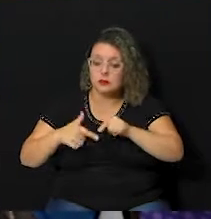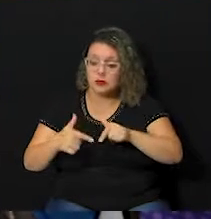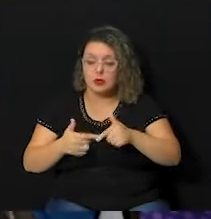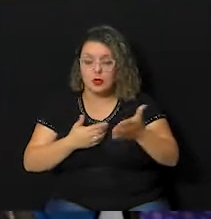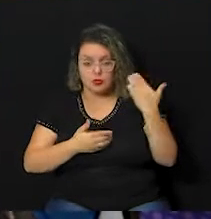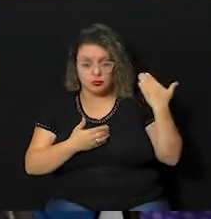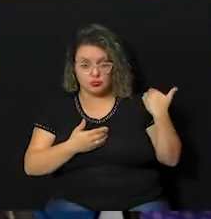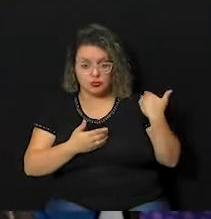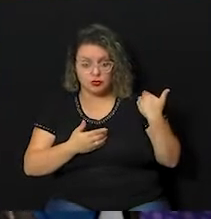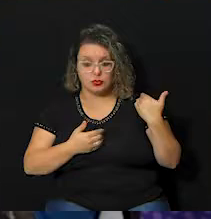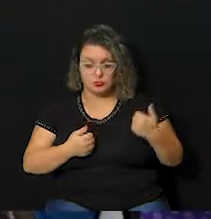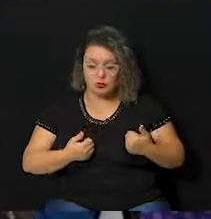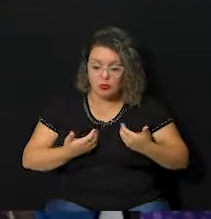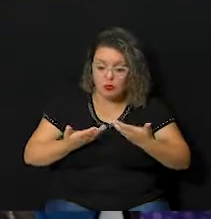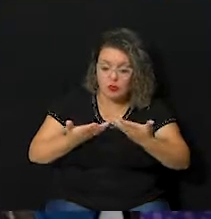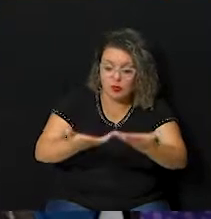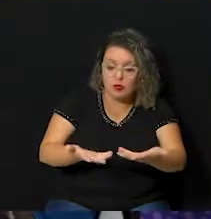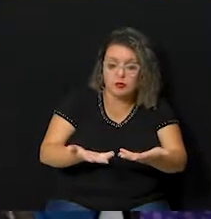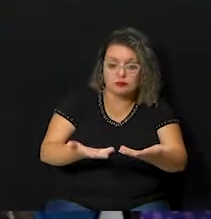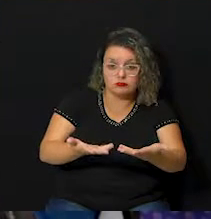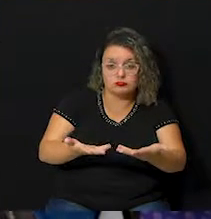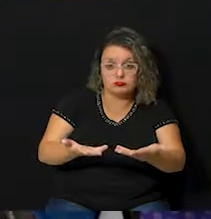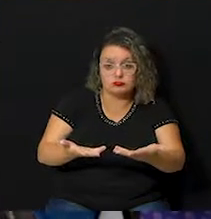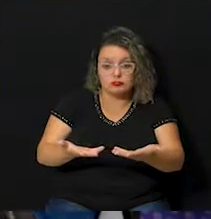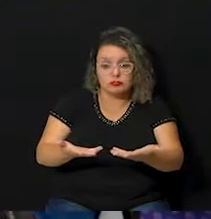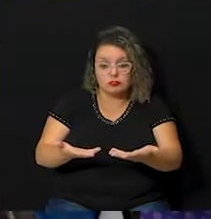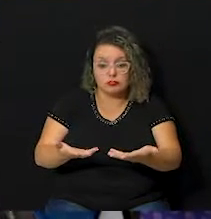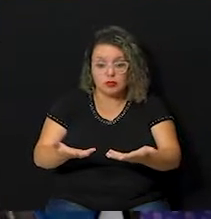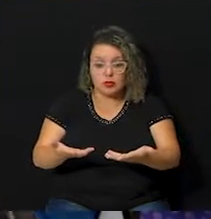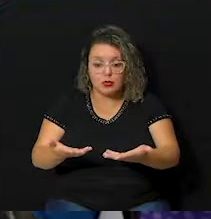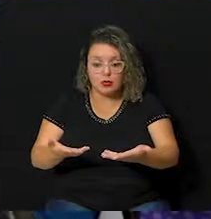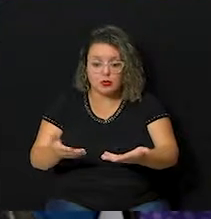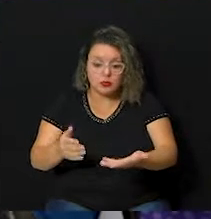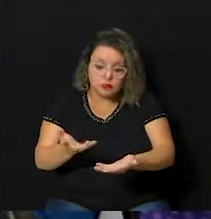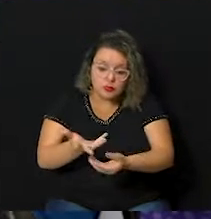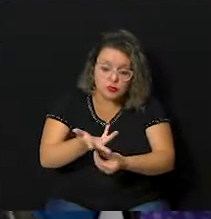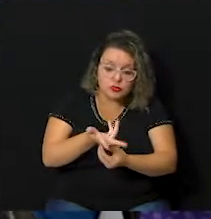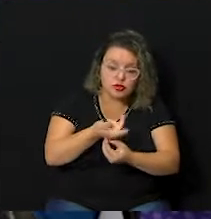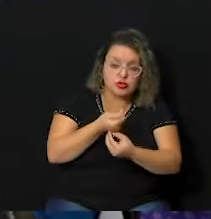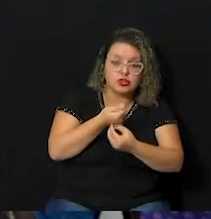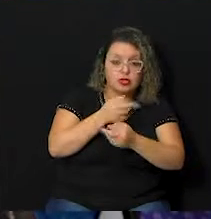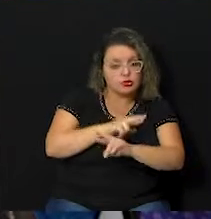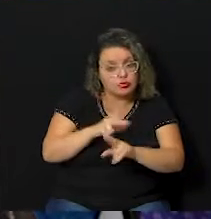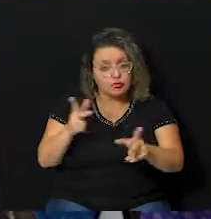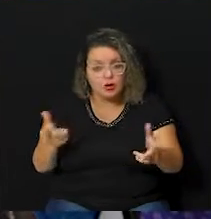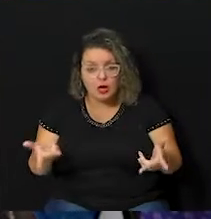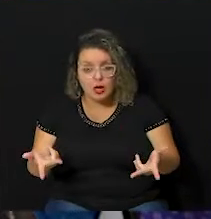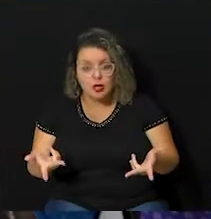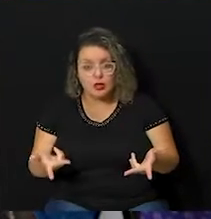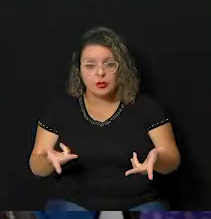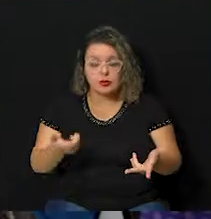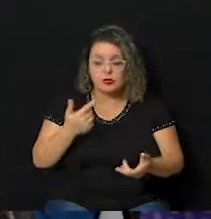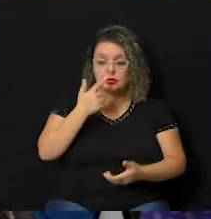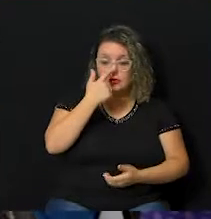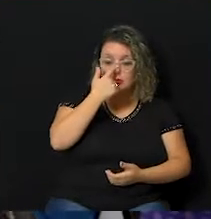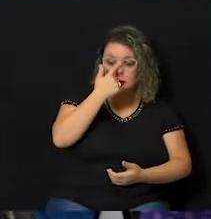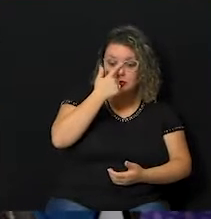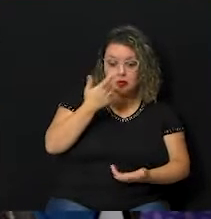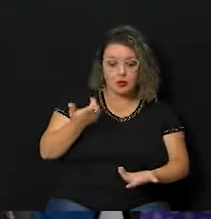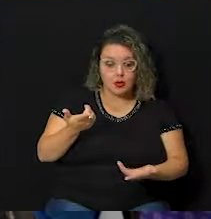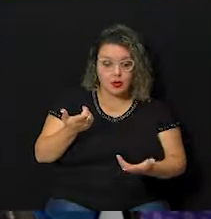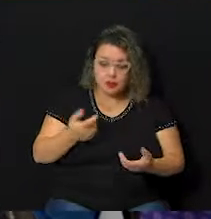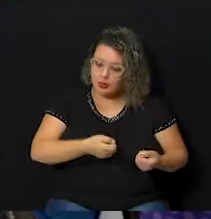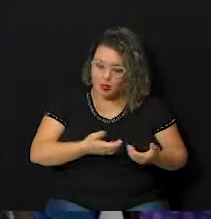quanto oferecer para as pessoas algo que eu já considerasse um pouco datado em termos de arte. Falei, já que eu vou ter que reimprimir, por que